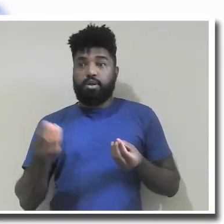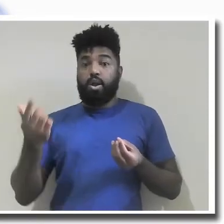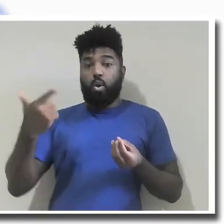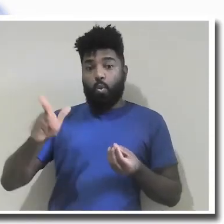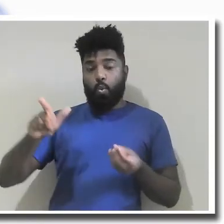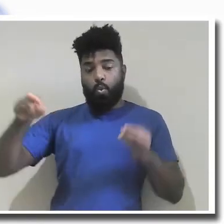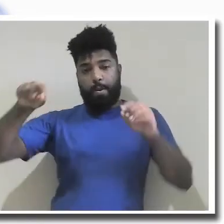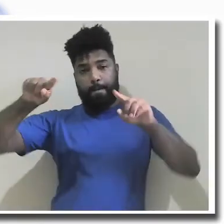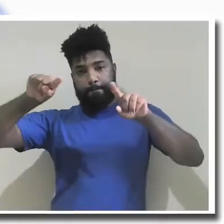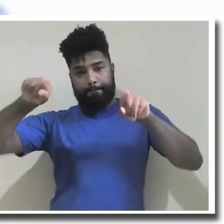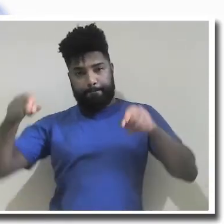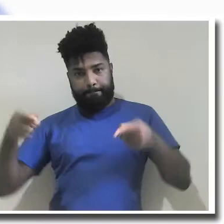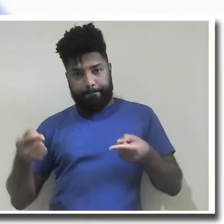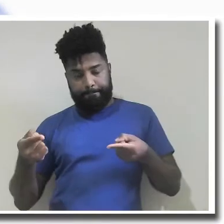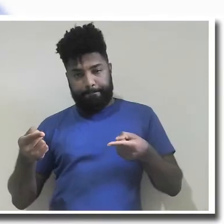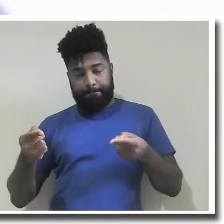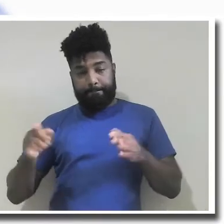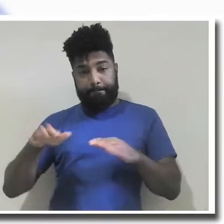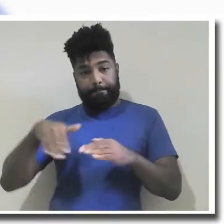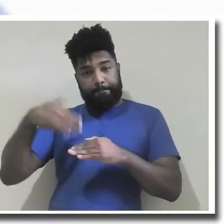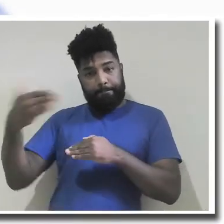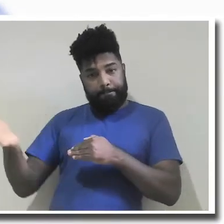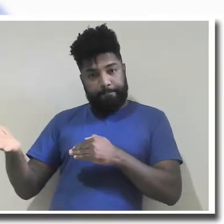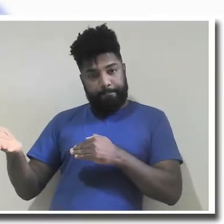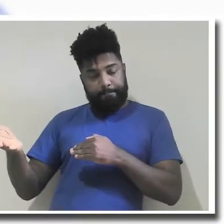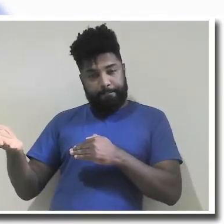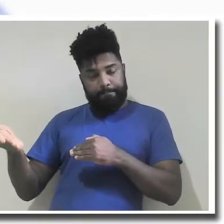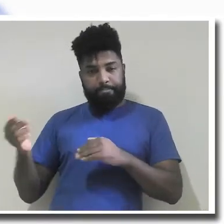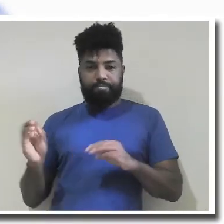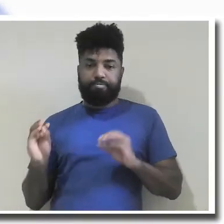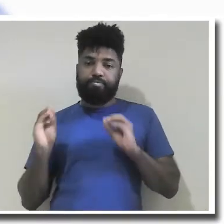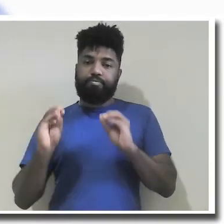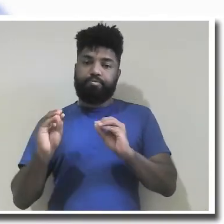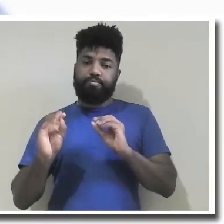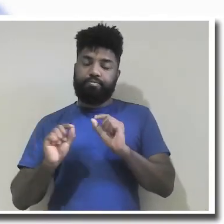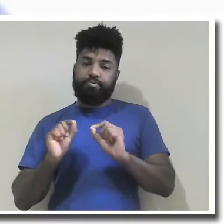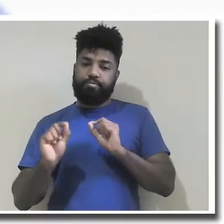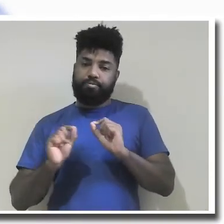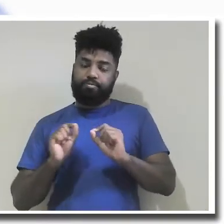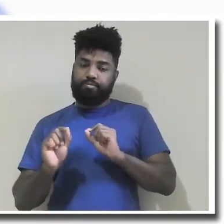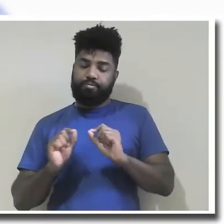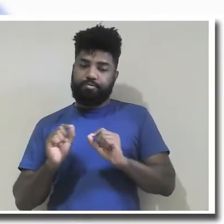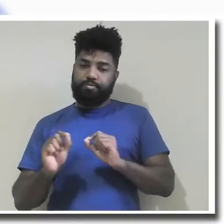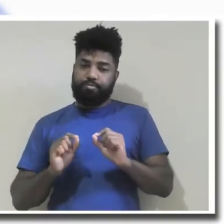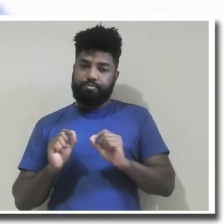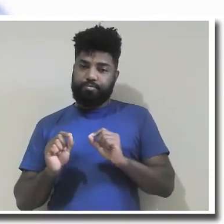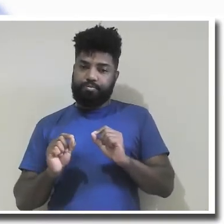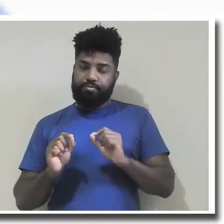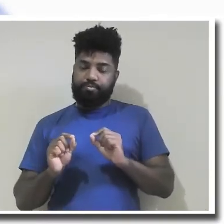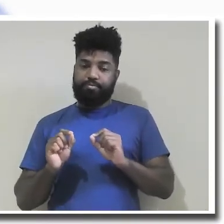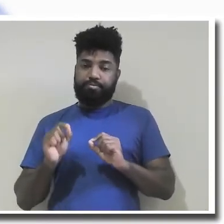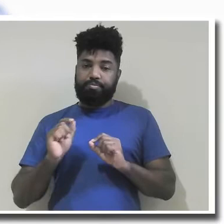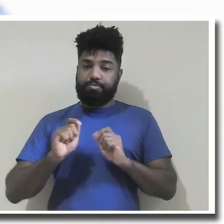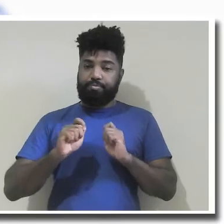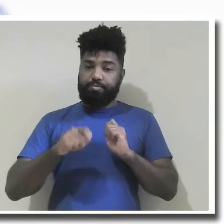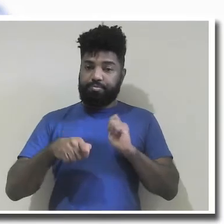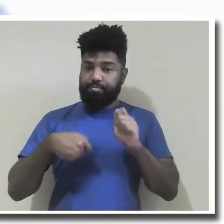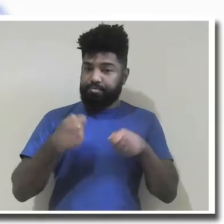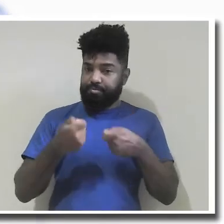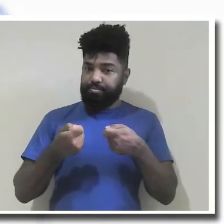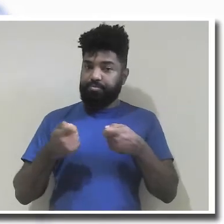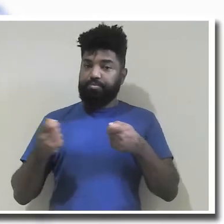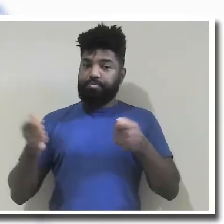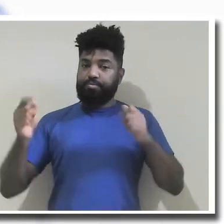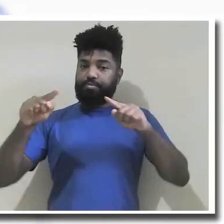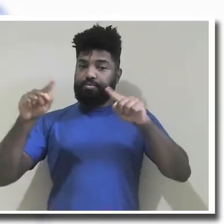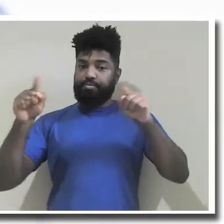outro parênteses do lado de fora, colocamos estes símbolos que são